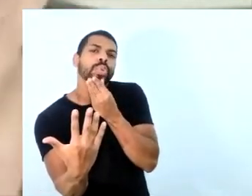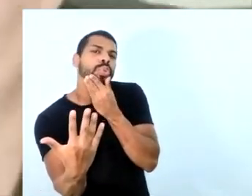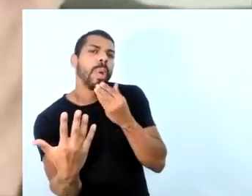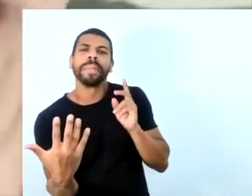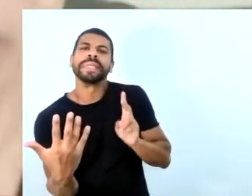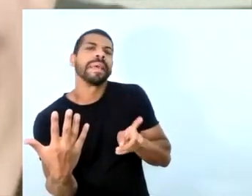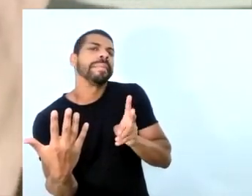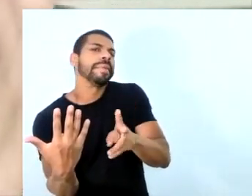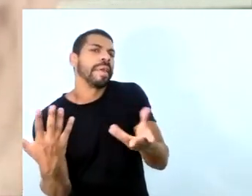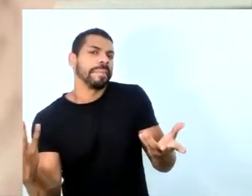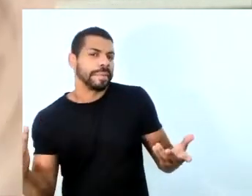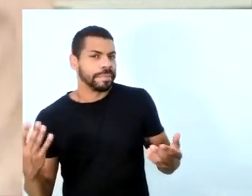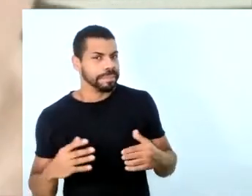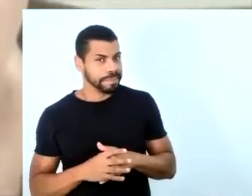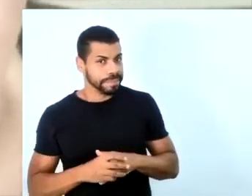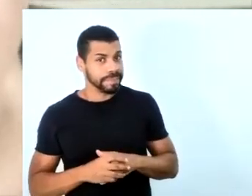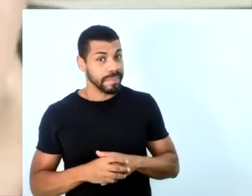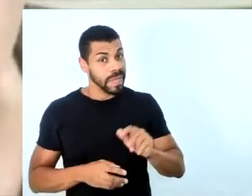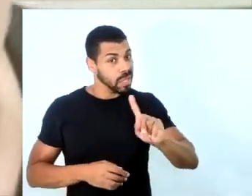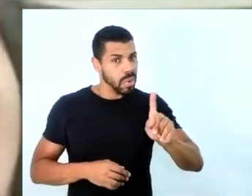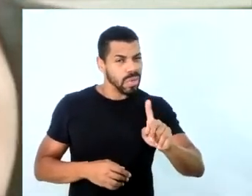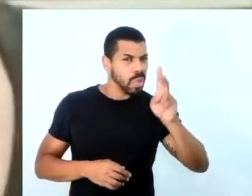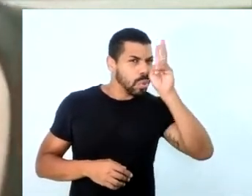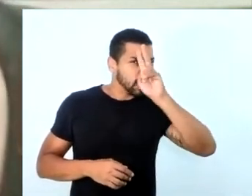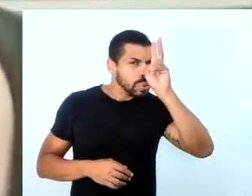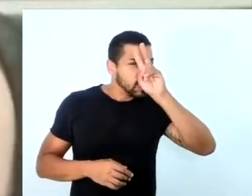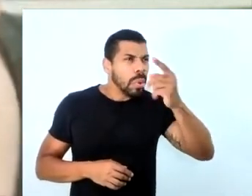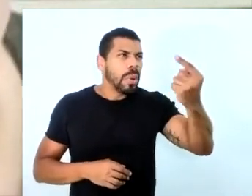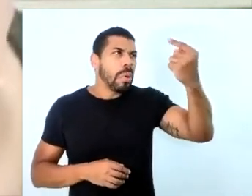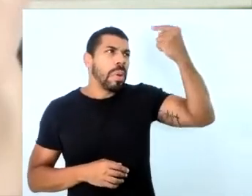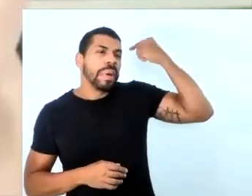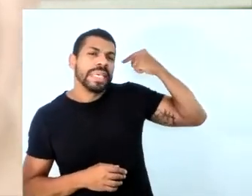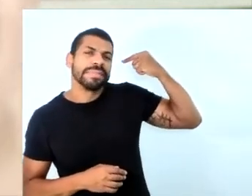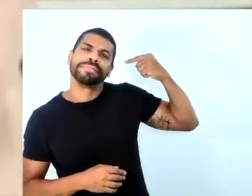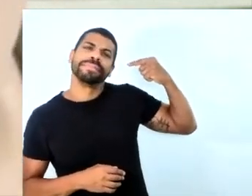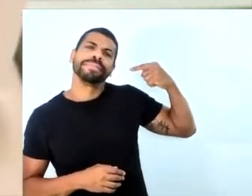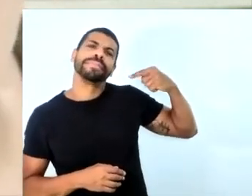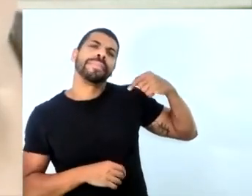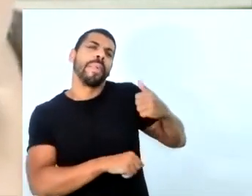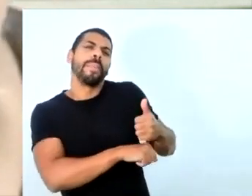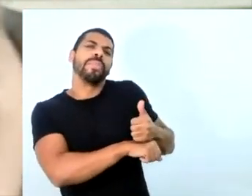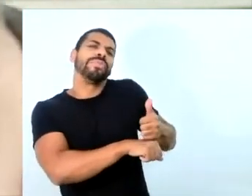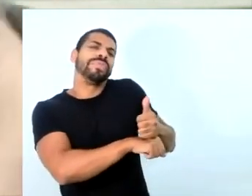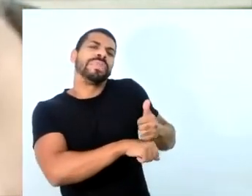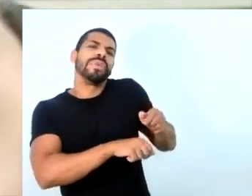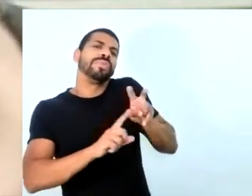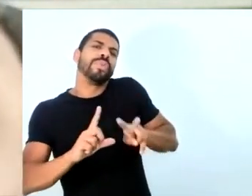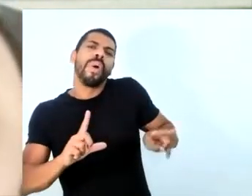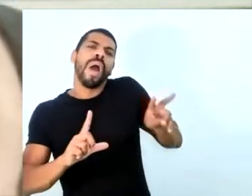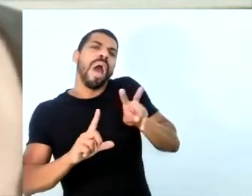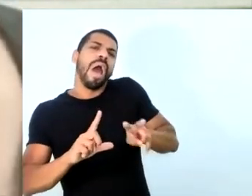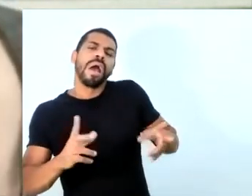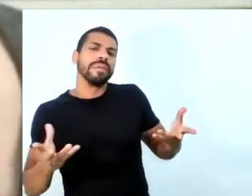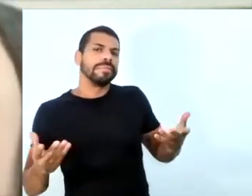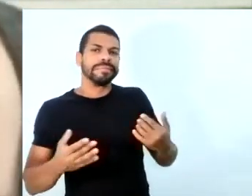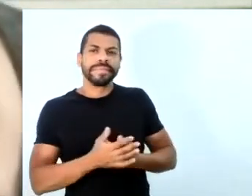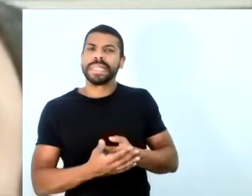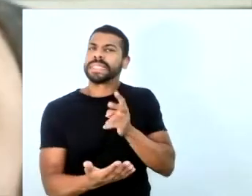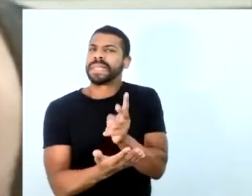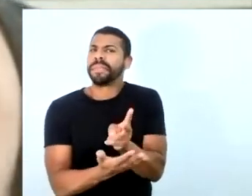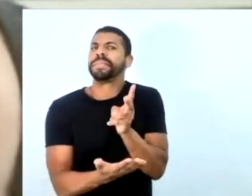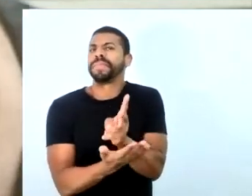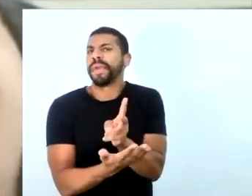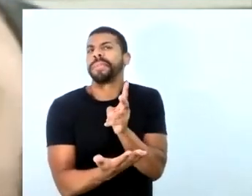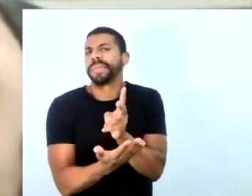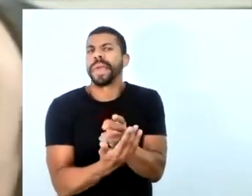montadores. Historicamente também, né? Acho que não é só na montagem, acho que é aí quase em todas as funções do audiovisual, mas especificamente na montagem,